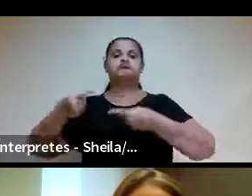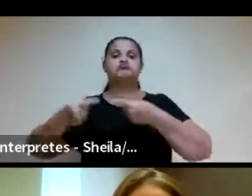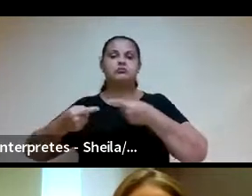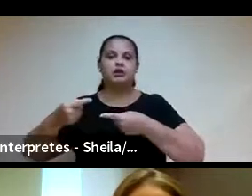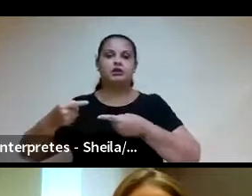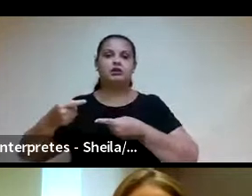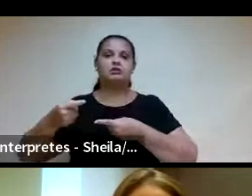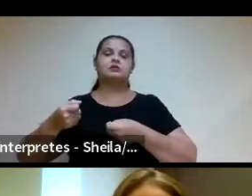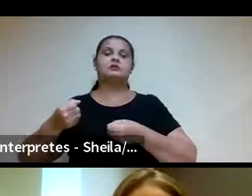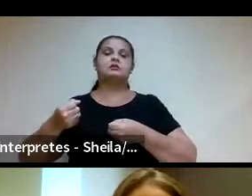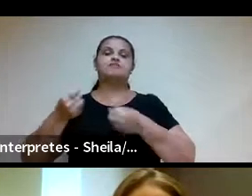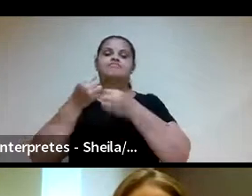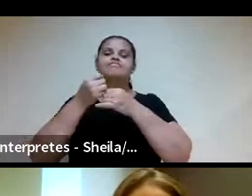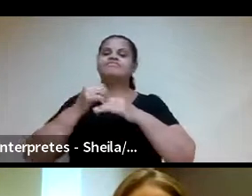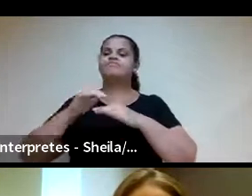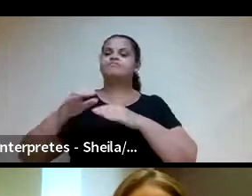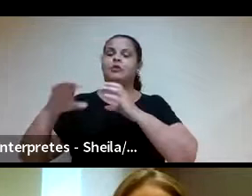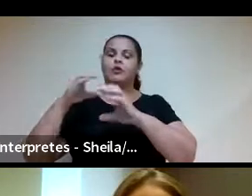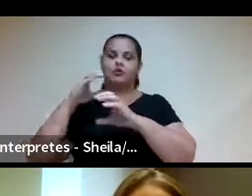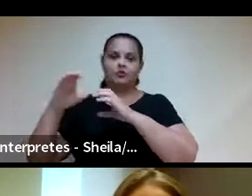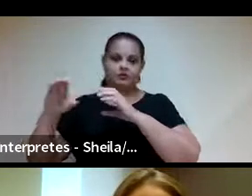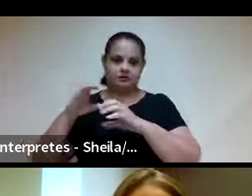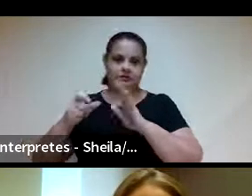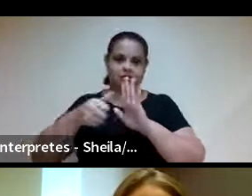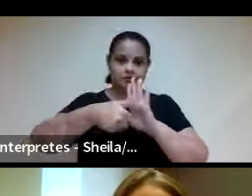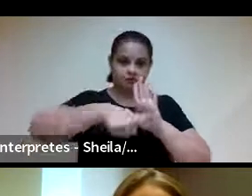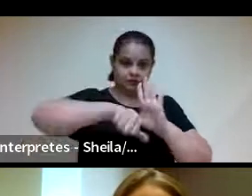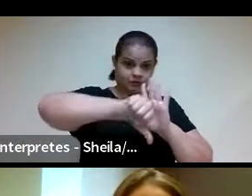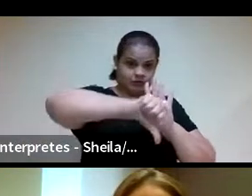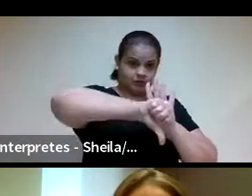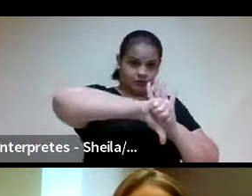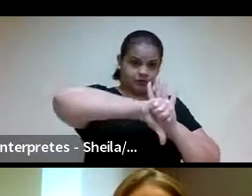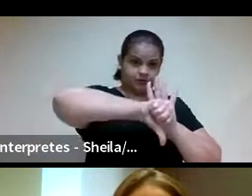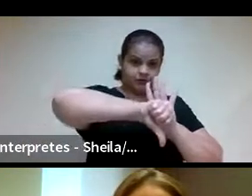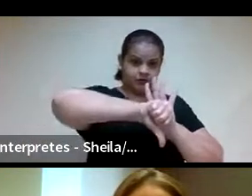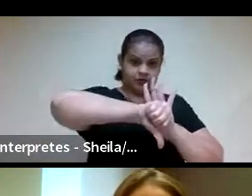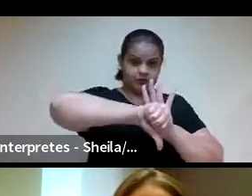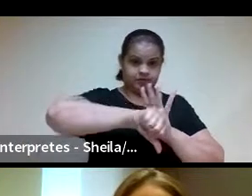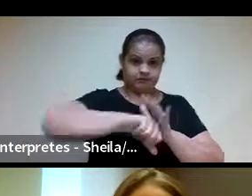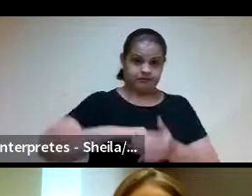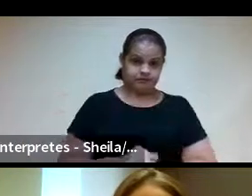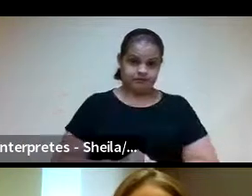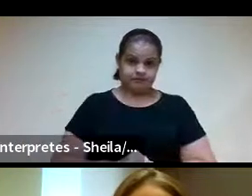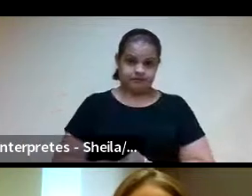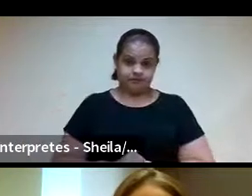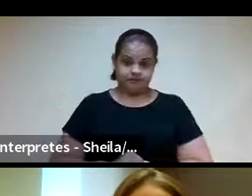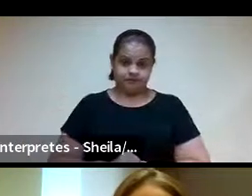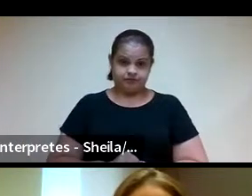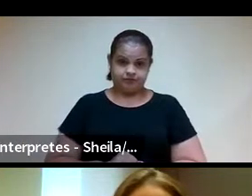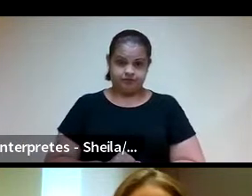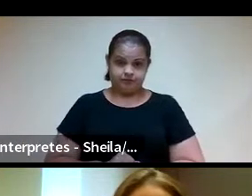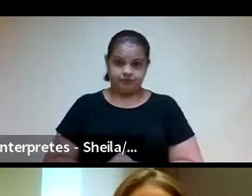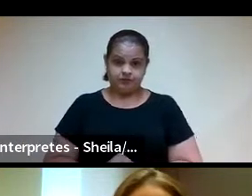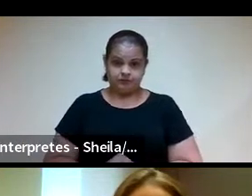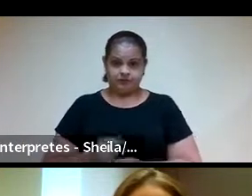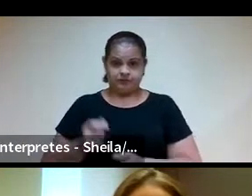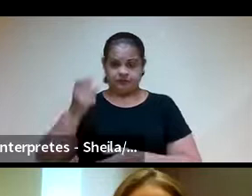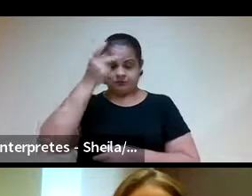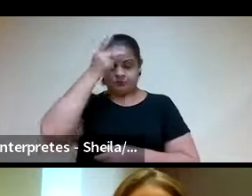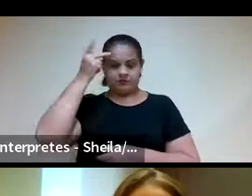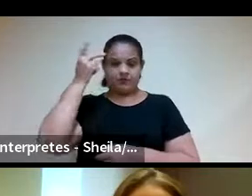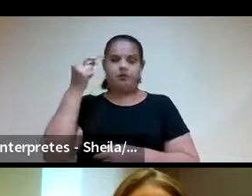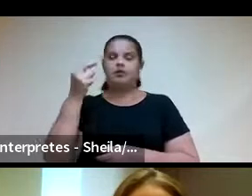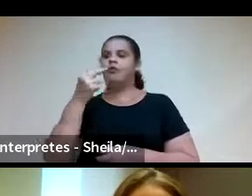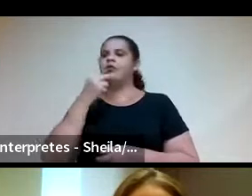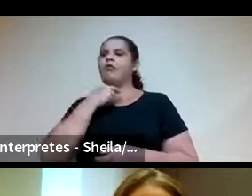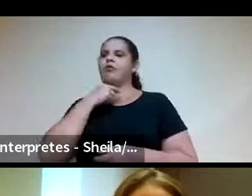de legitimidade, de inelegibilidade, perdão, este mesmo cidadão, ele não pode recorrer